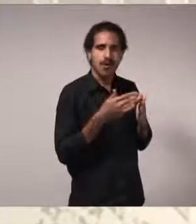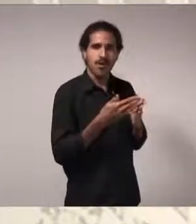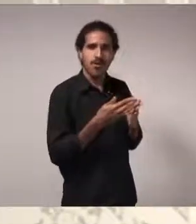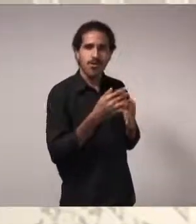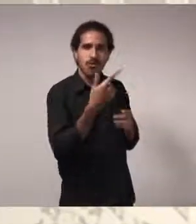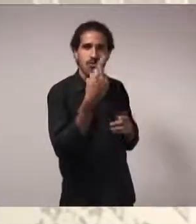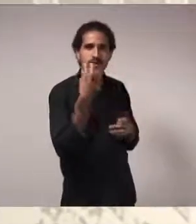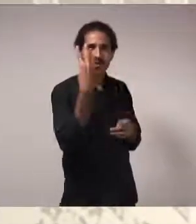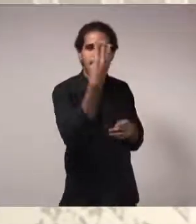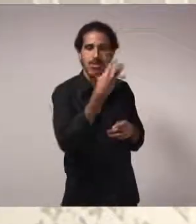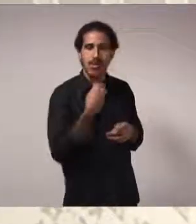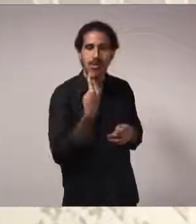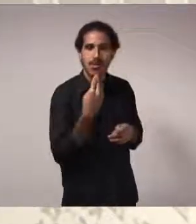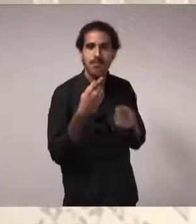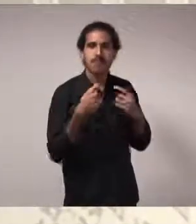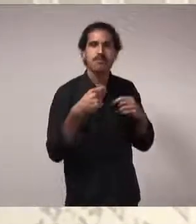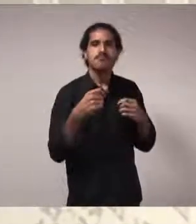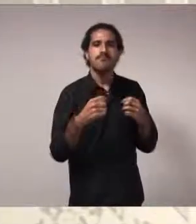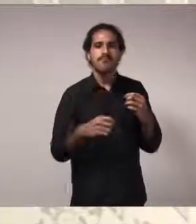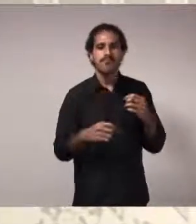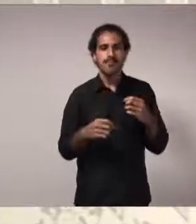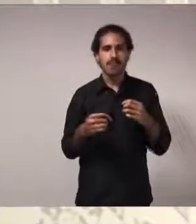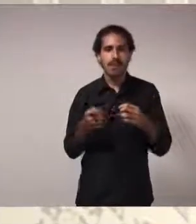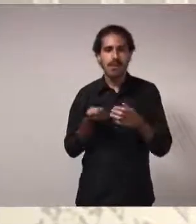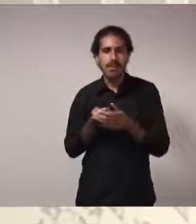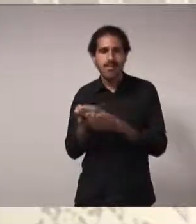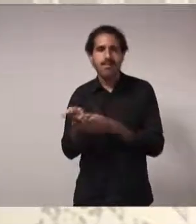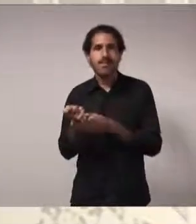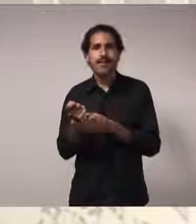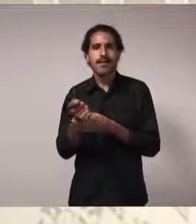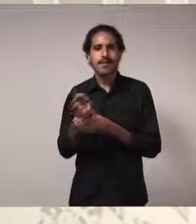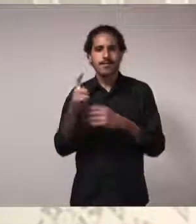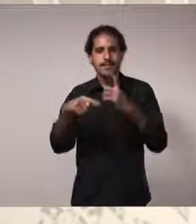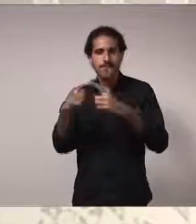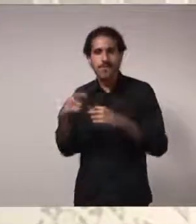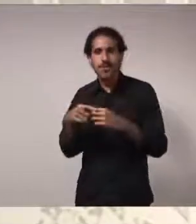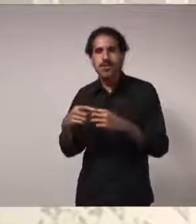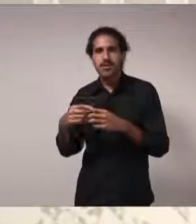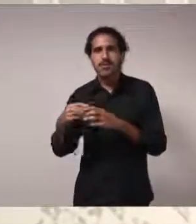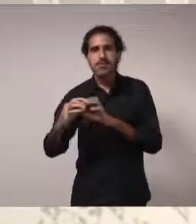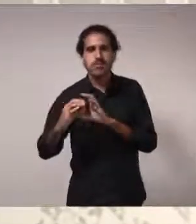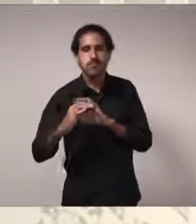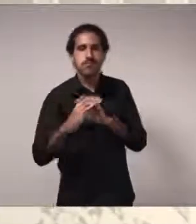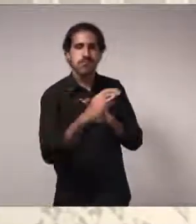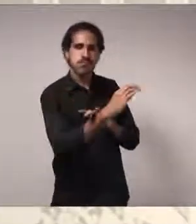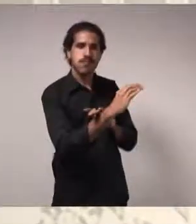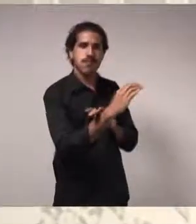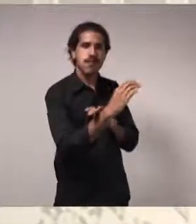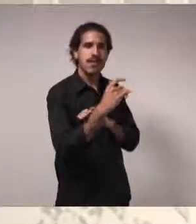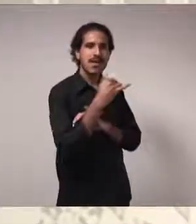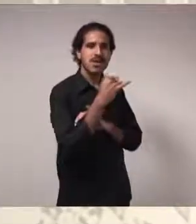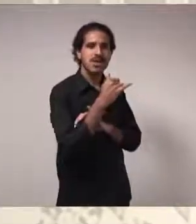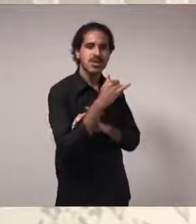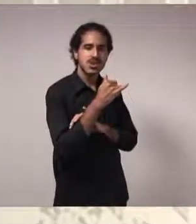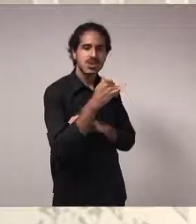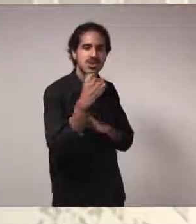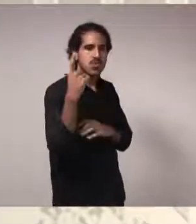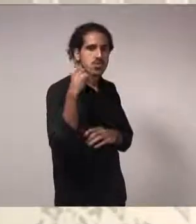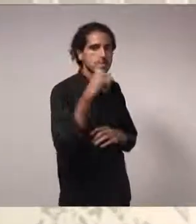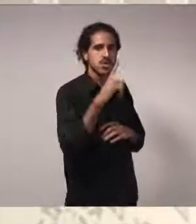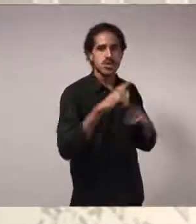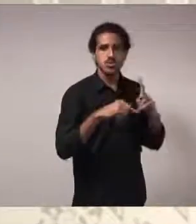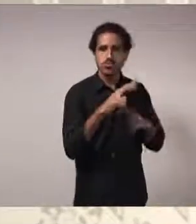horas. Então, você tem que ligar equipamentos para gerarem carga para poder a máquina poder funcionar. Então, a